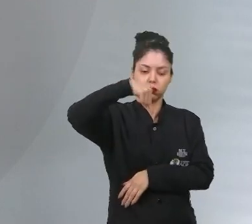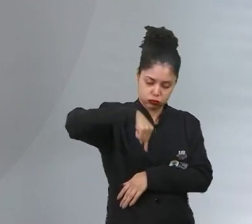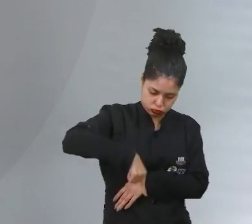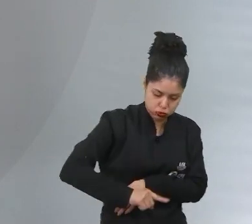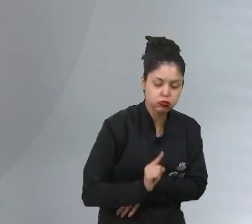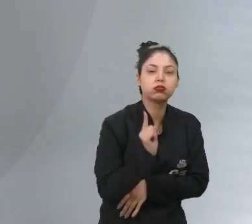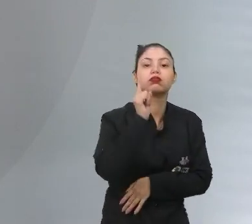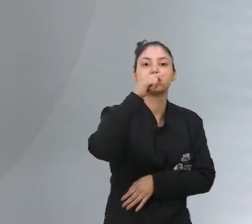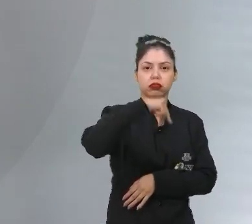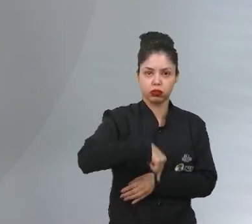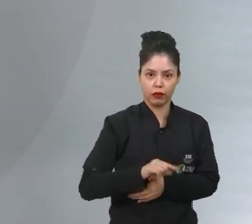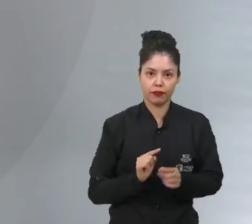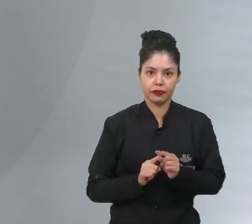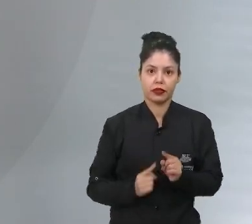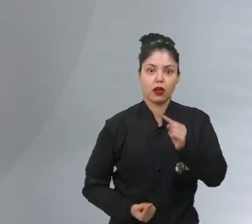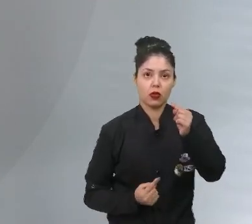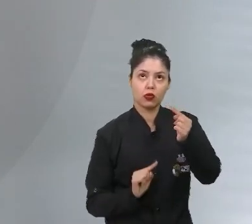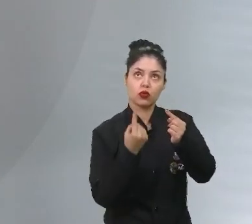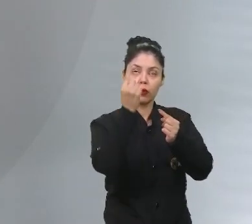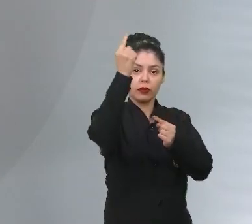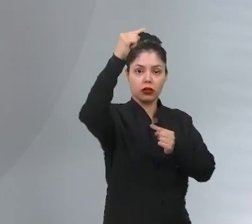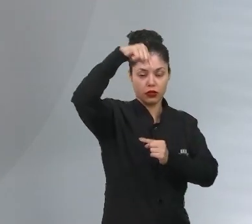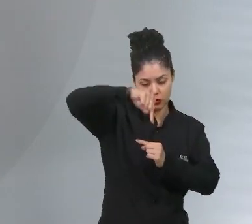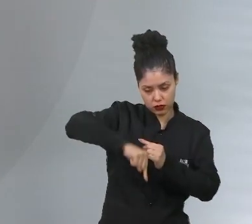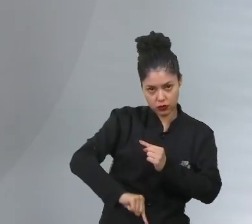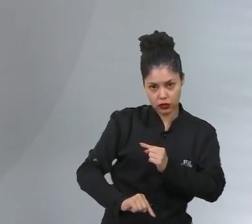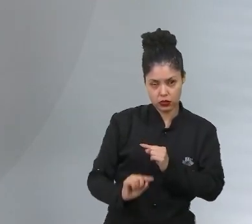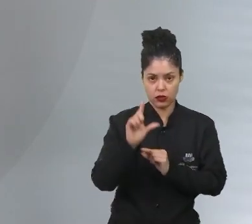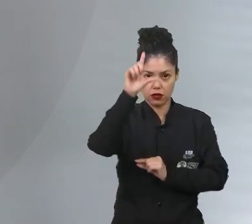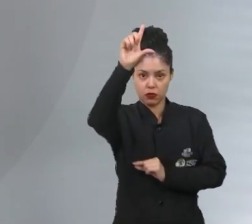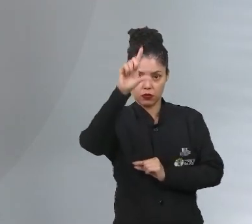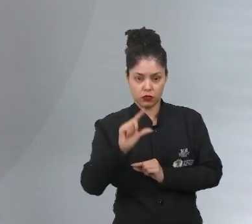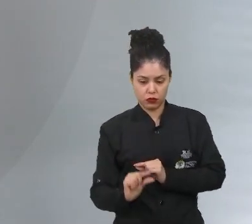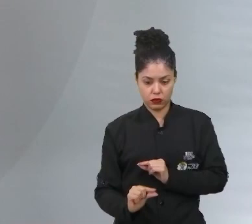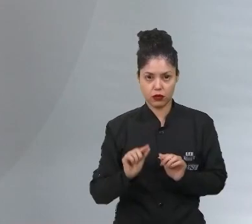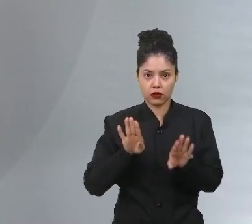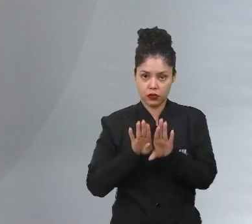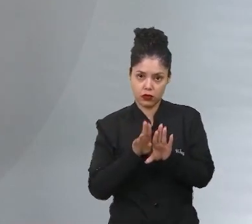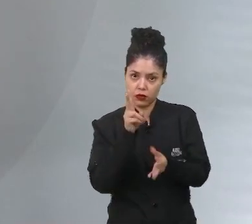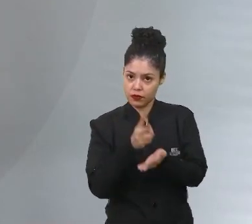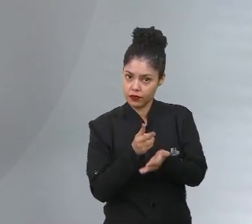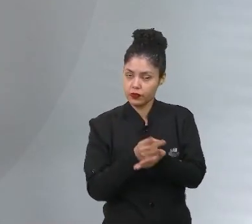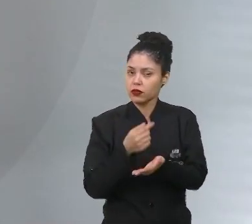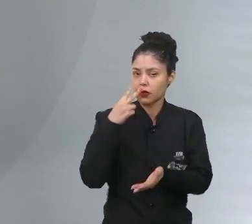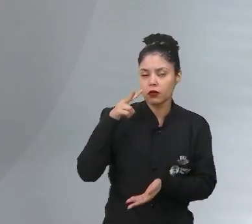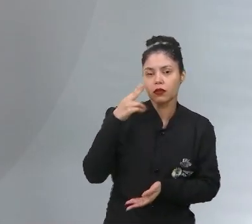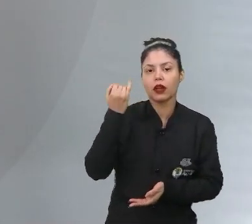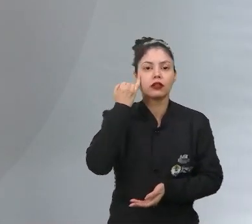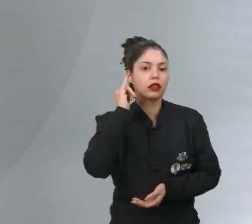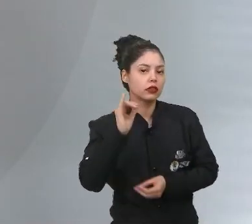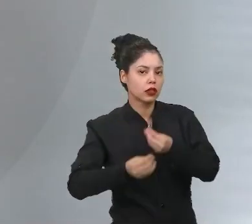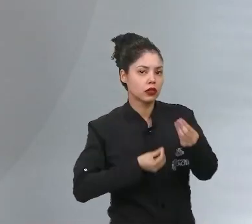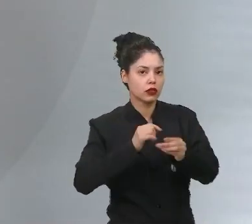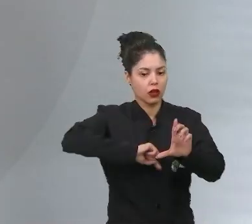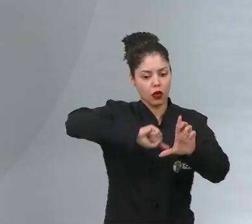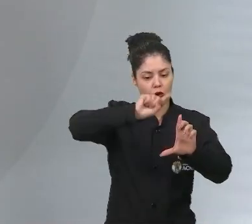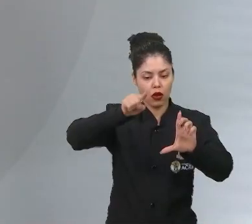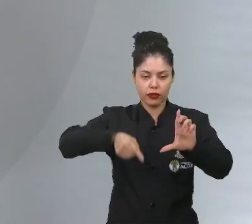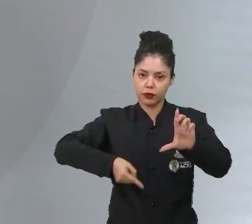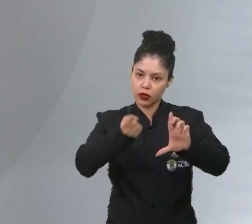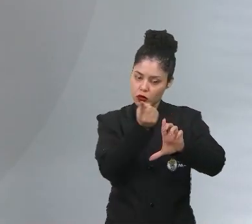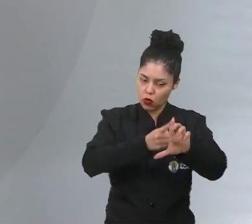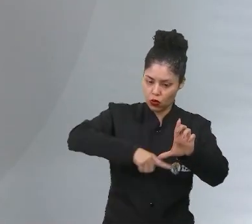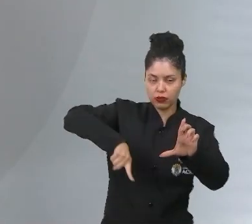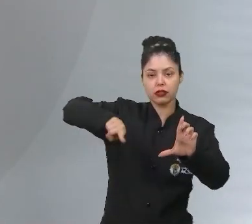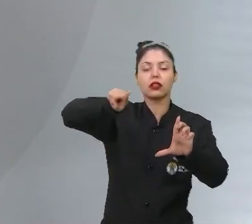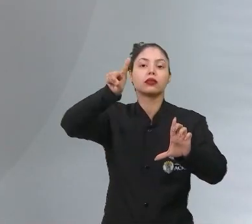tem ponto de mínimo, né? Só que ele forma a ideia da parábola. Já já eu vou dar um macete para vocês entenderem essa ideia de concavidade para baixo